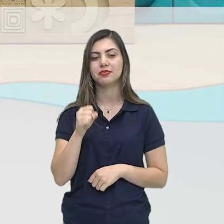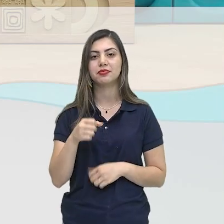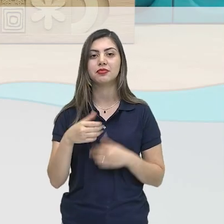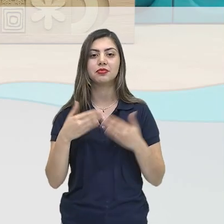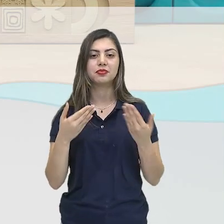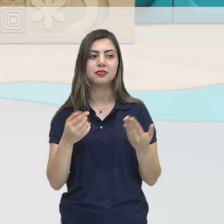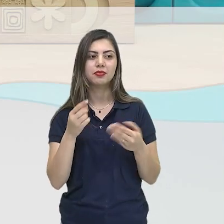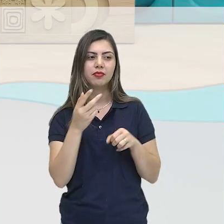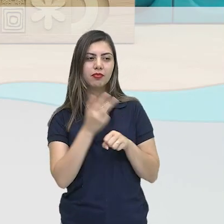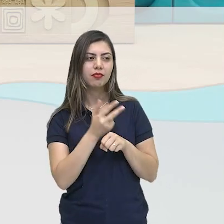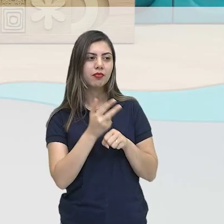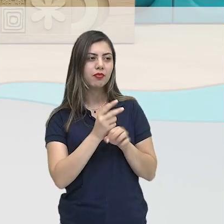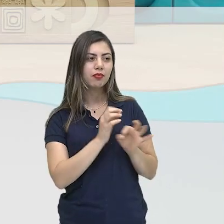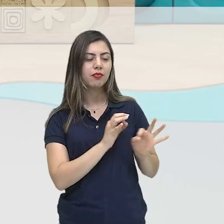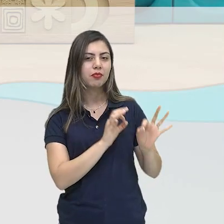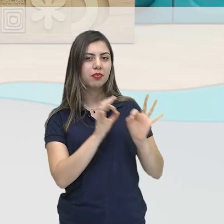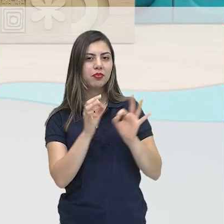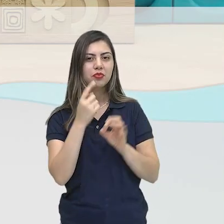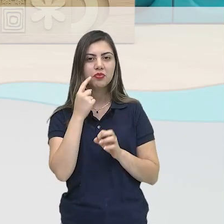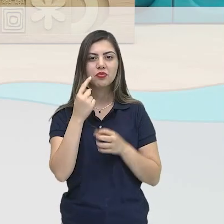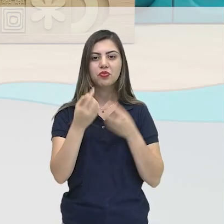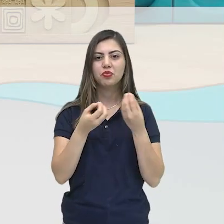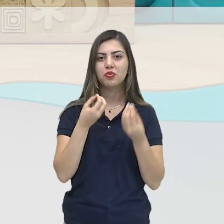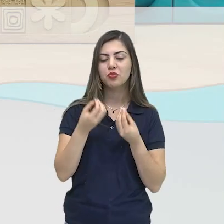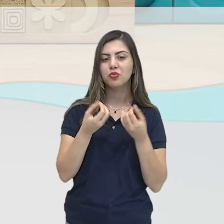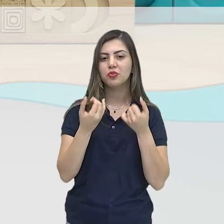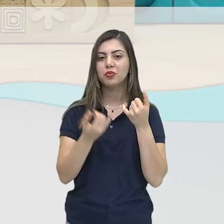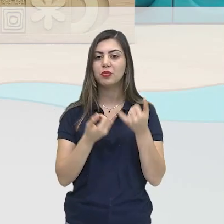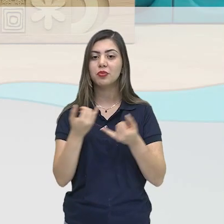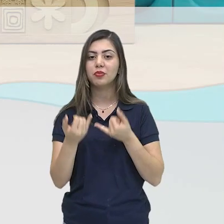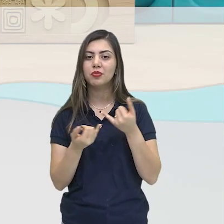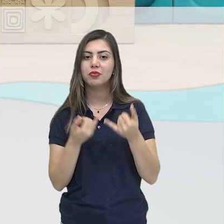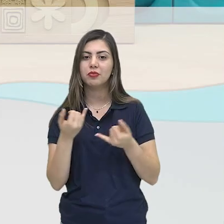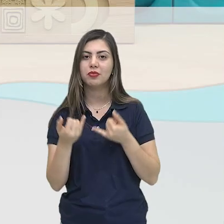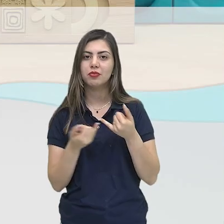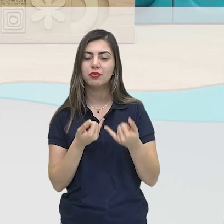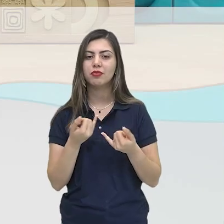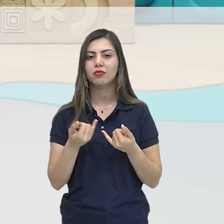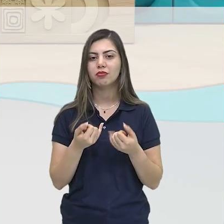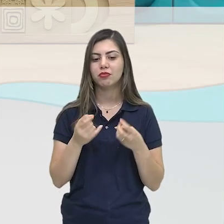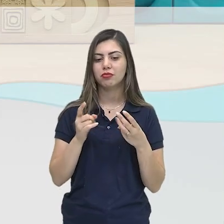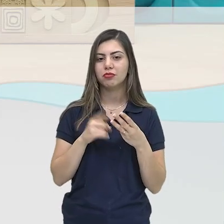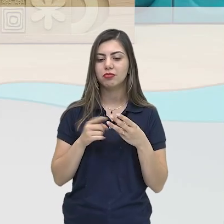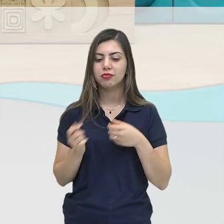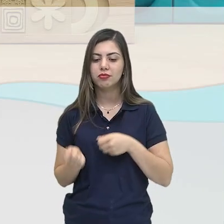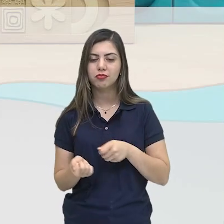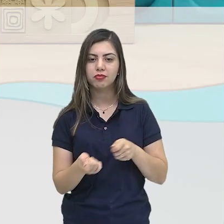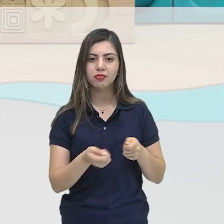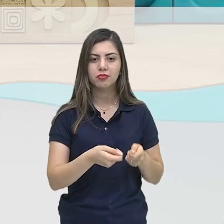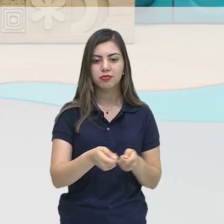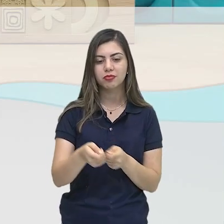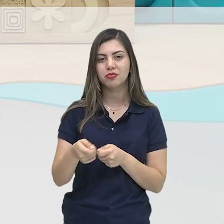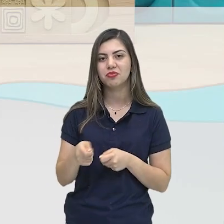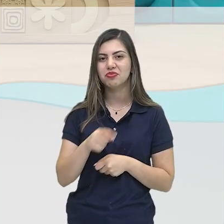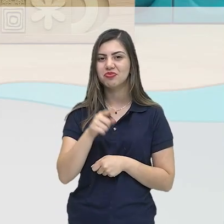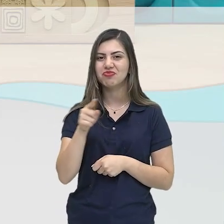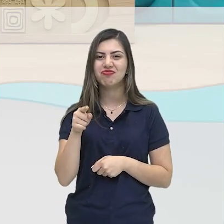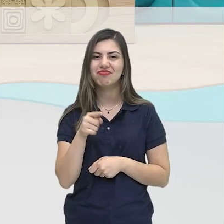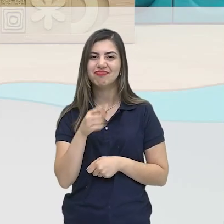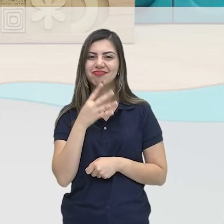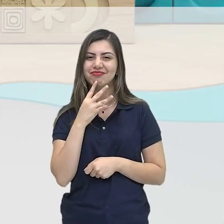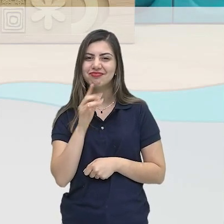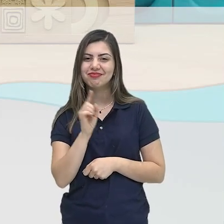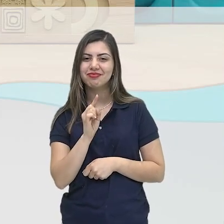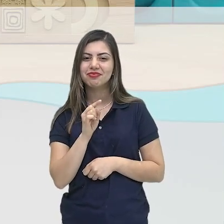Pelo vídeo, deu para vocês visualizarem melhor a questão do curling, que eu acho que é o mais desconhecido para vocês. Vocês viram lá que depois